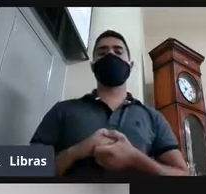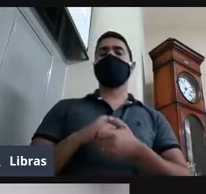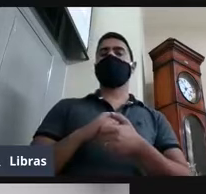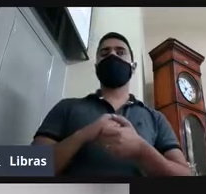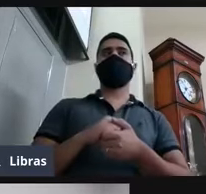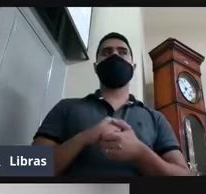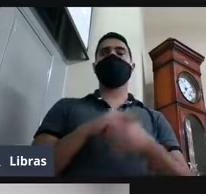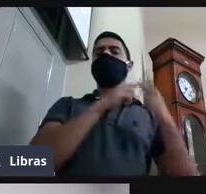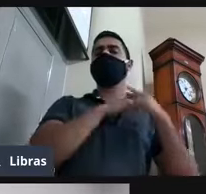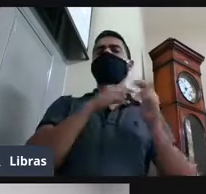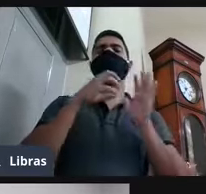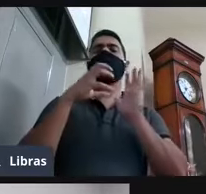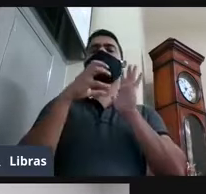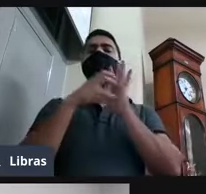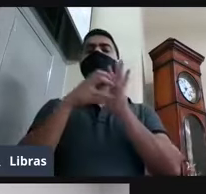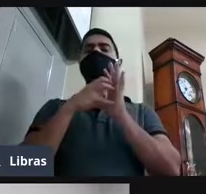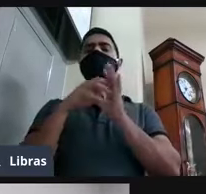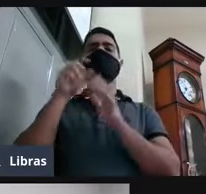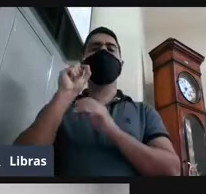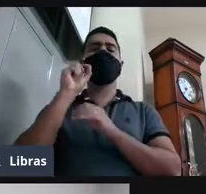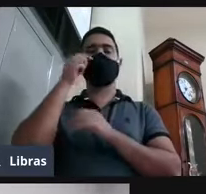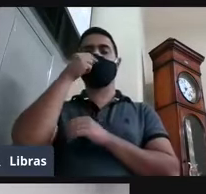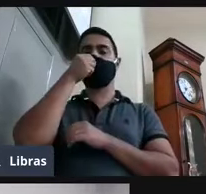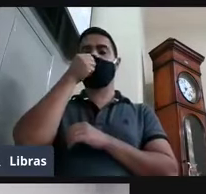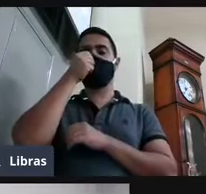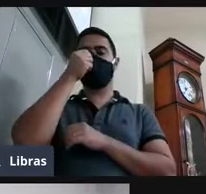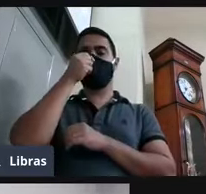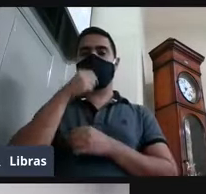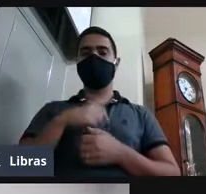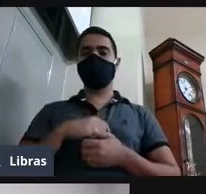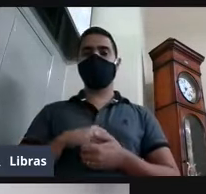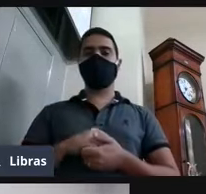exercer as seguintes atribuições, dentre outras.